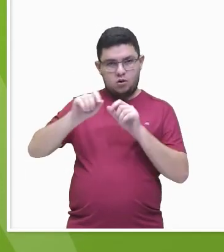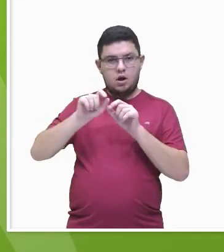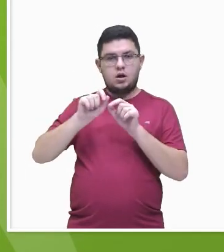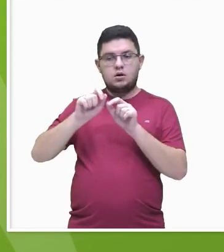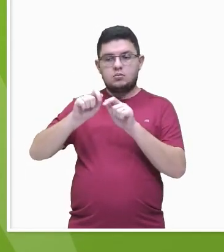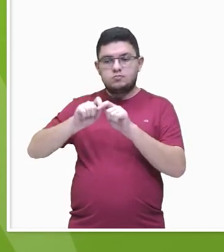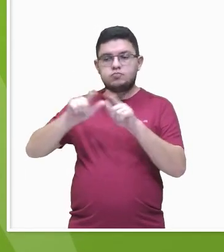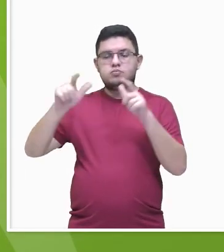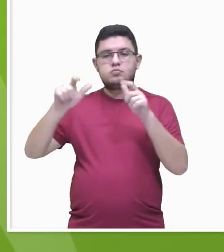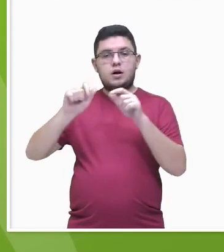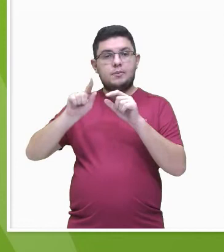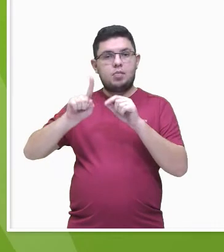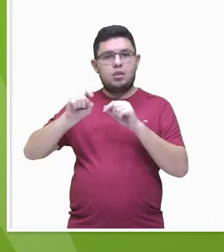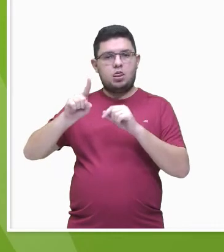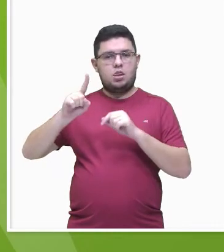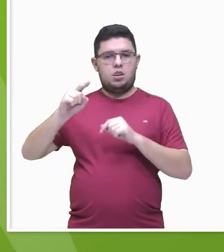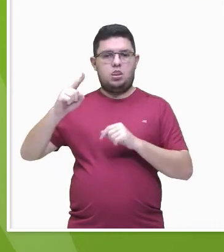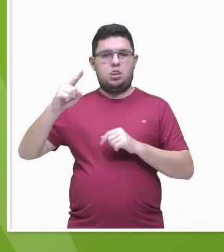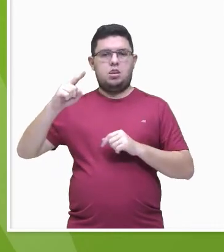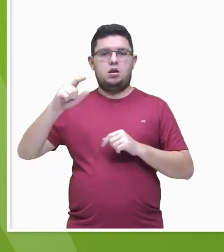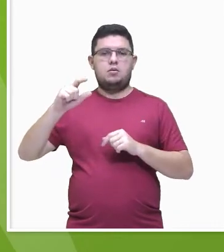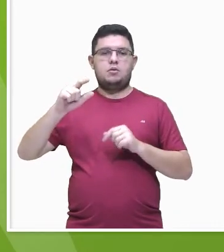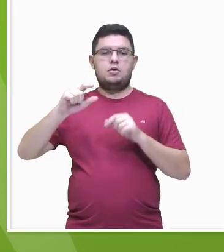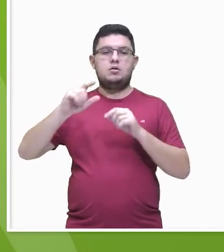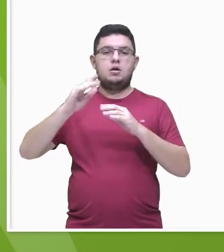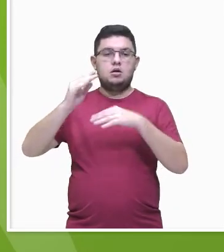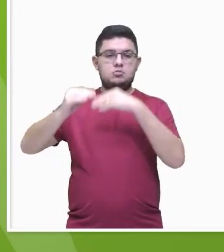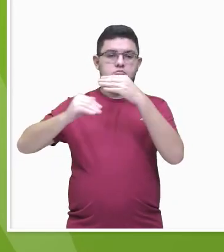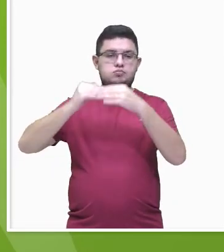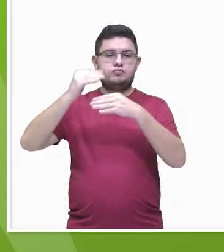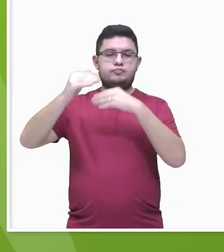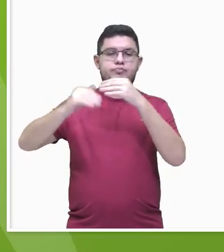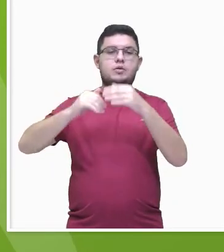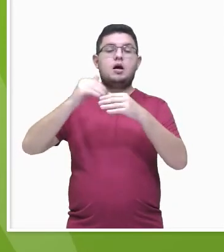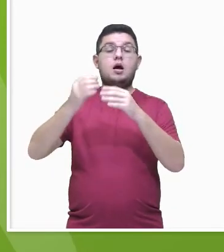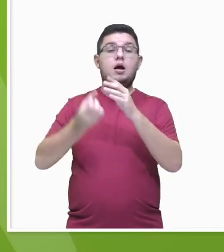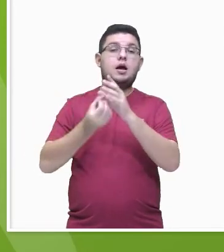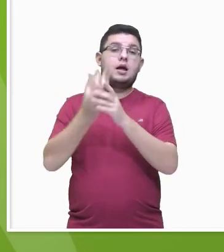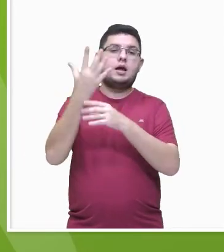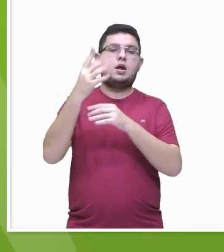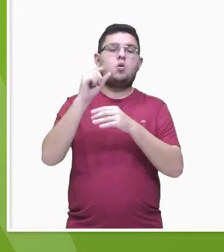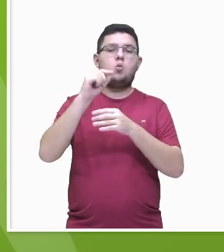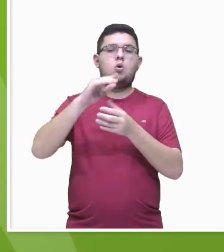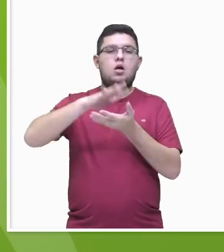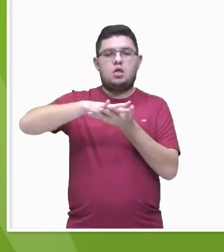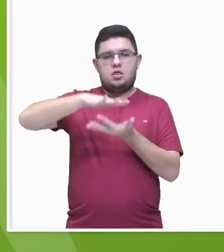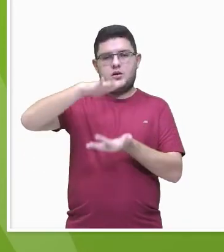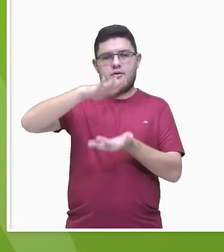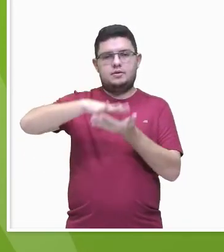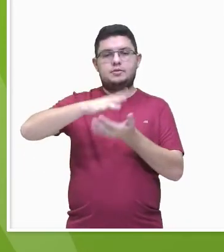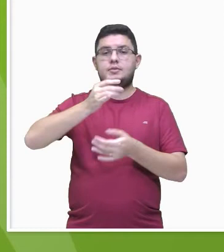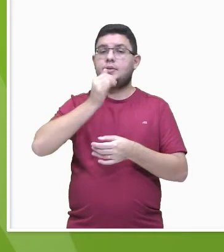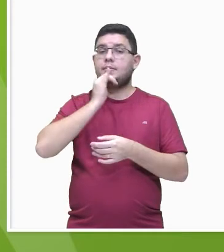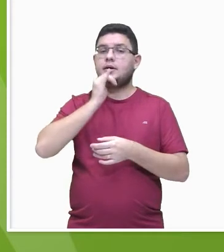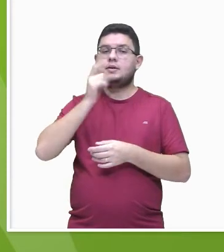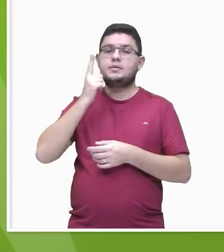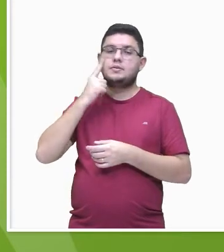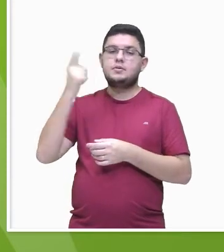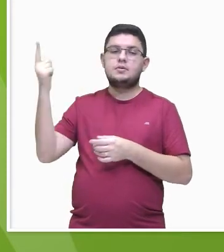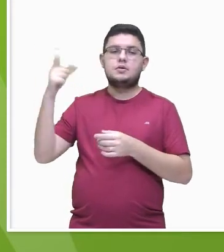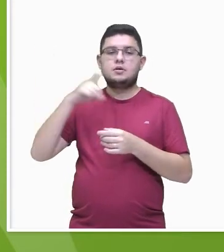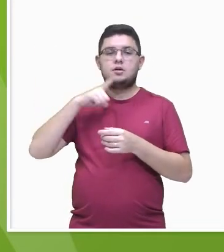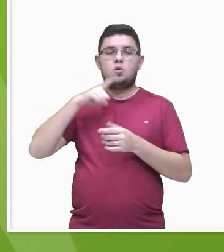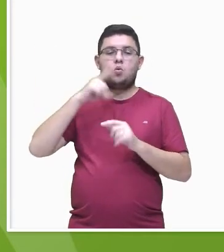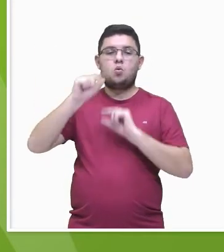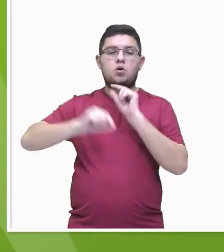Aqui nós temos um esquema, então, desse desenvolvimento no caso do ciclo, né, de vida, aí, toda a